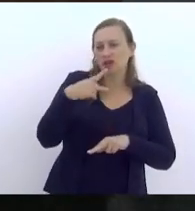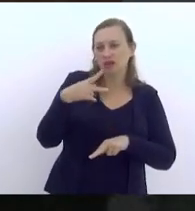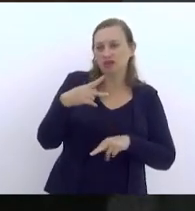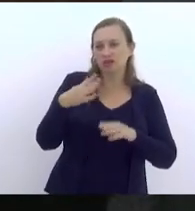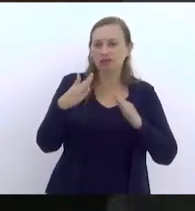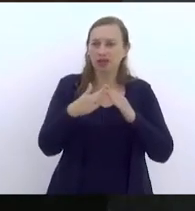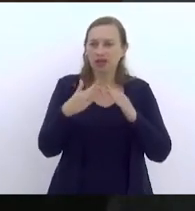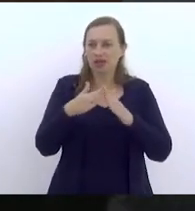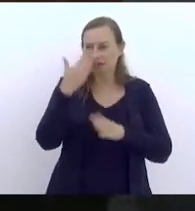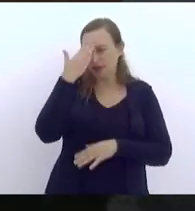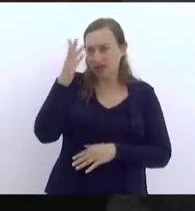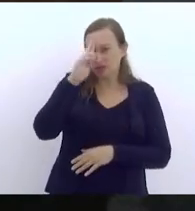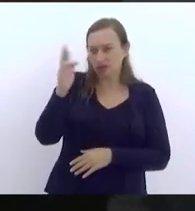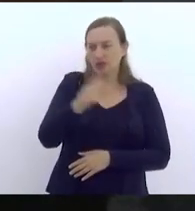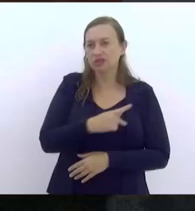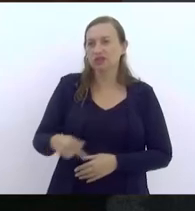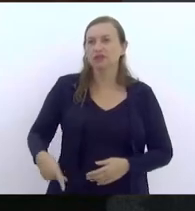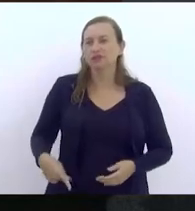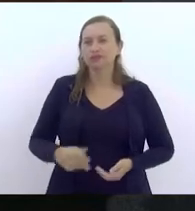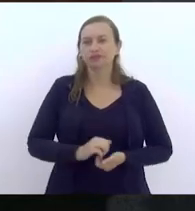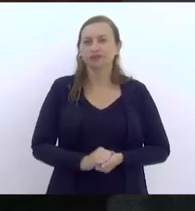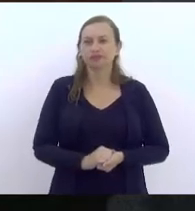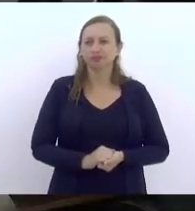casa. Obrigada, presidente.